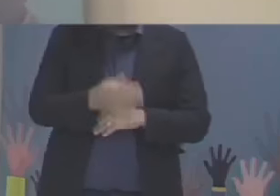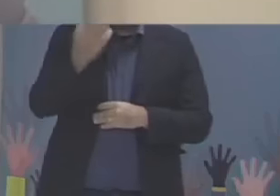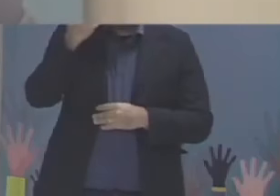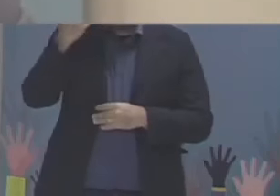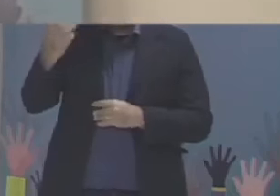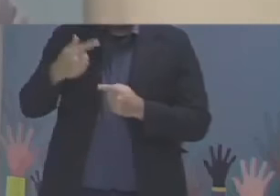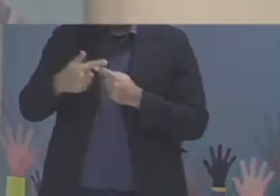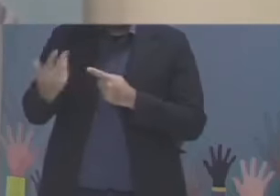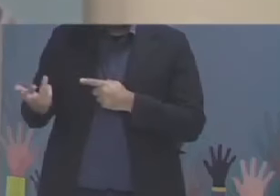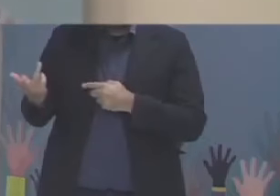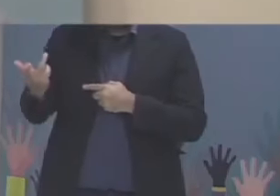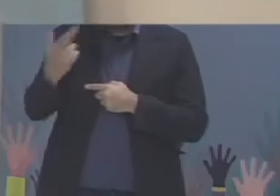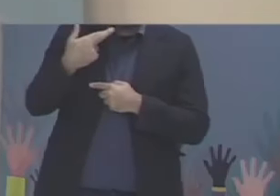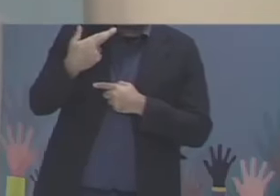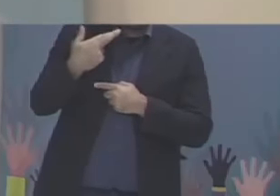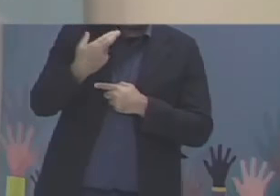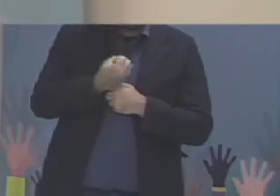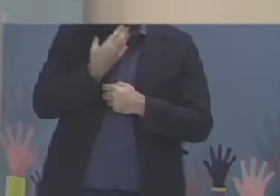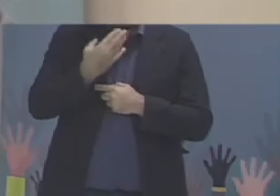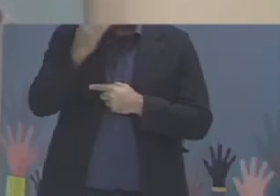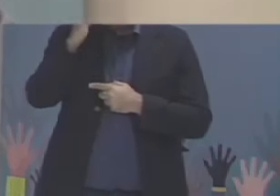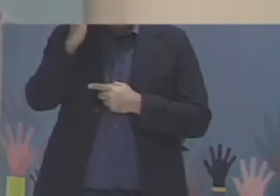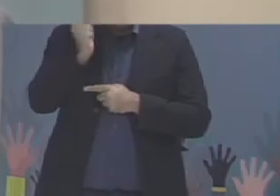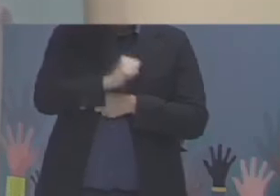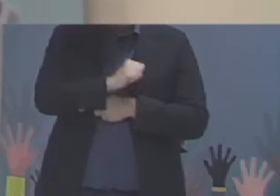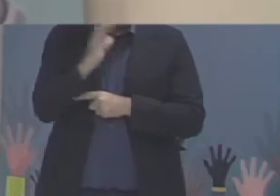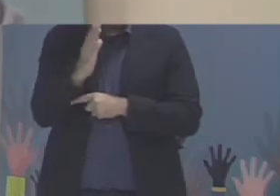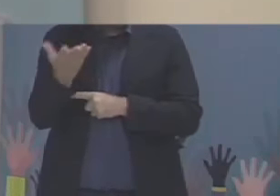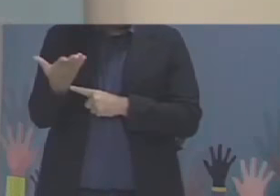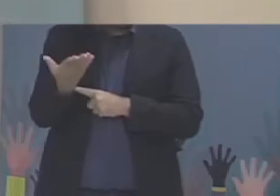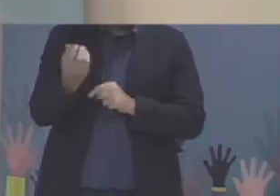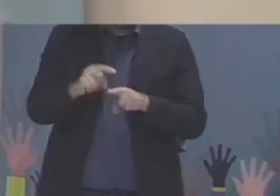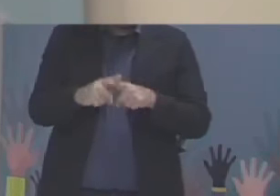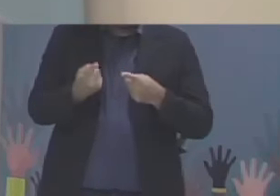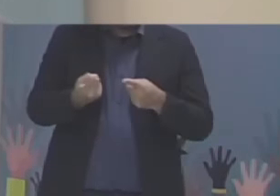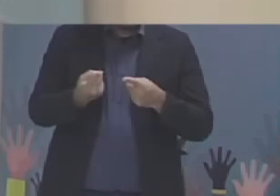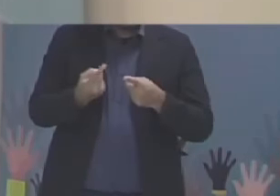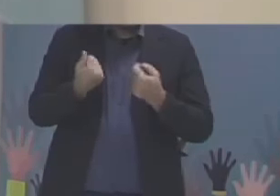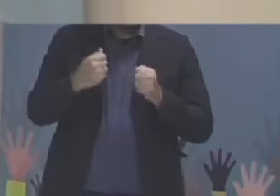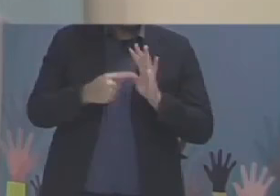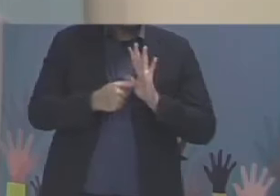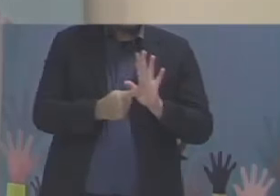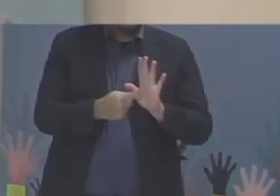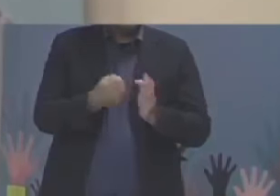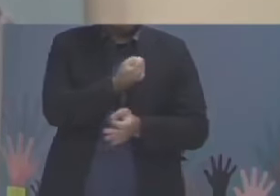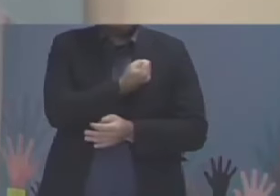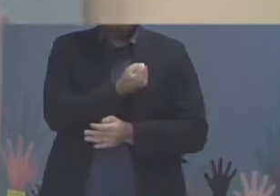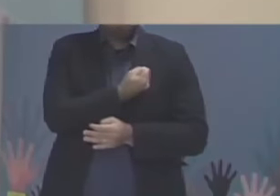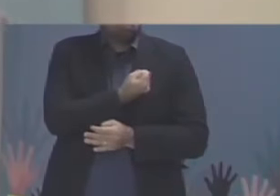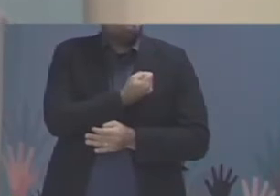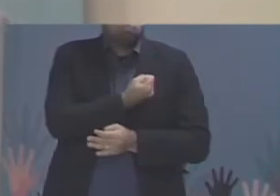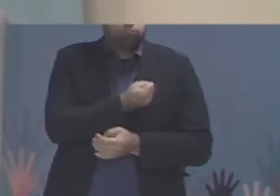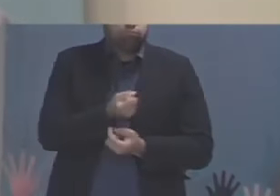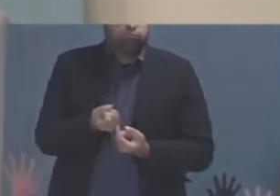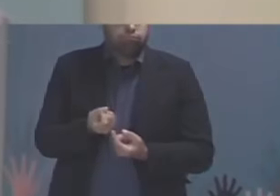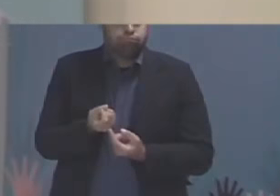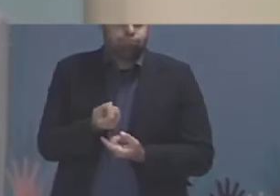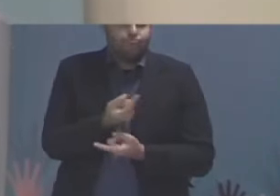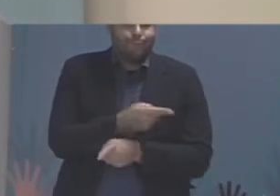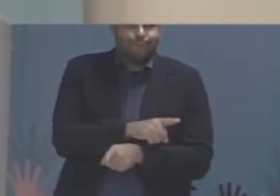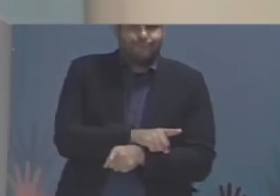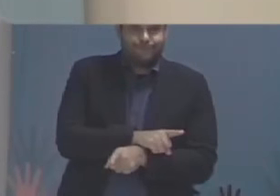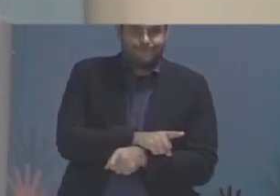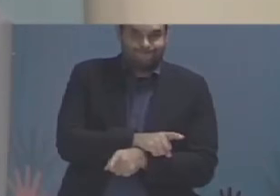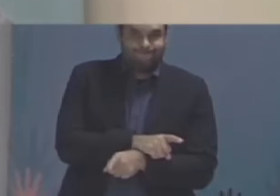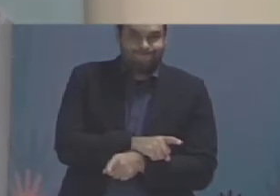Obrigado pela resposta. É bom escutar o esclarecimento, mas é necessário apontar que os números contam uma outra história.